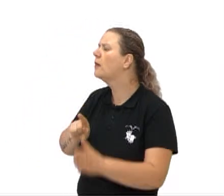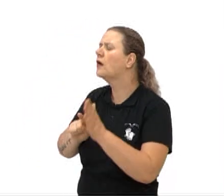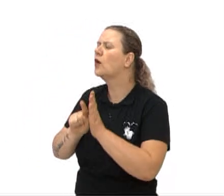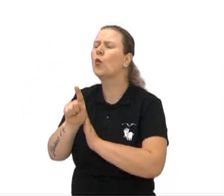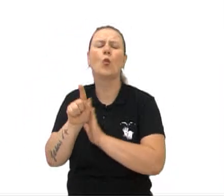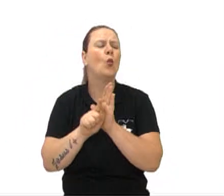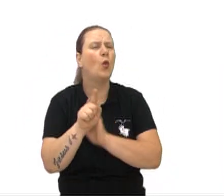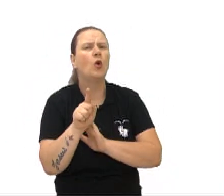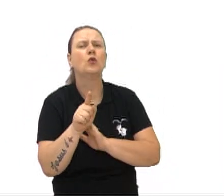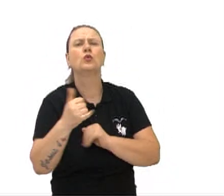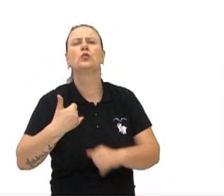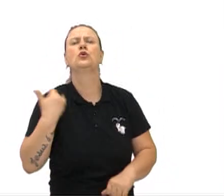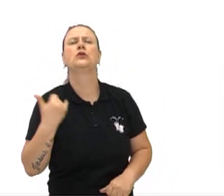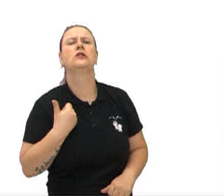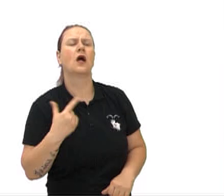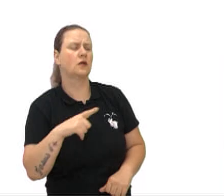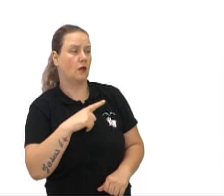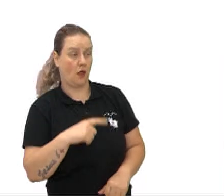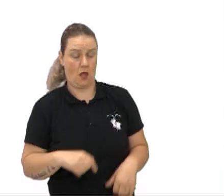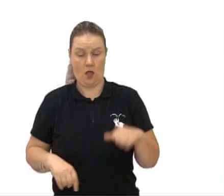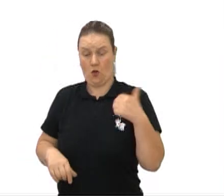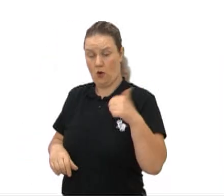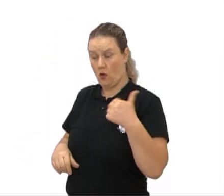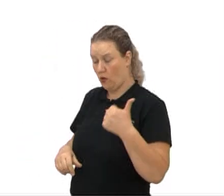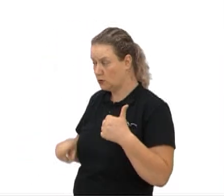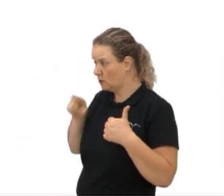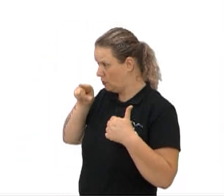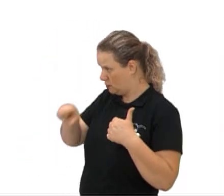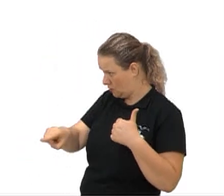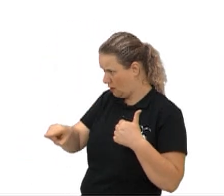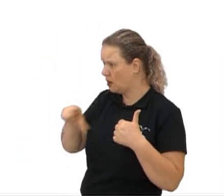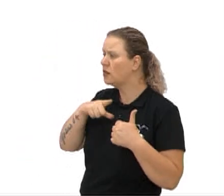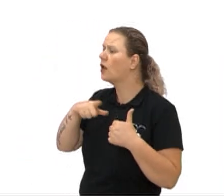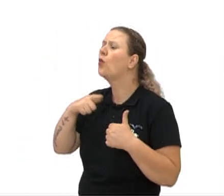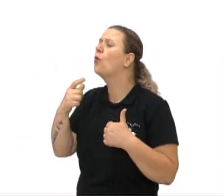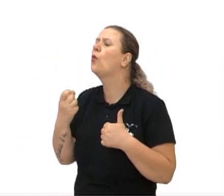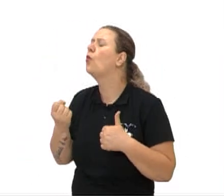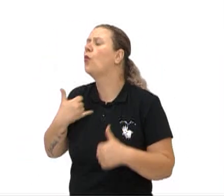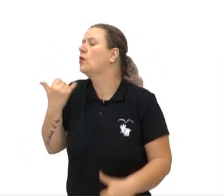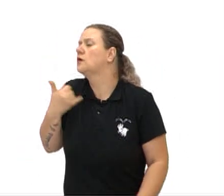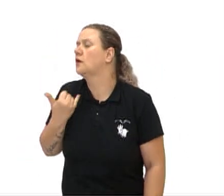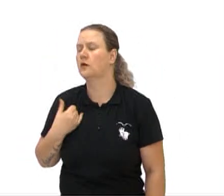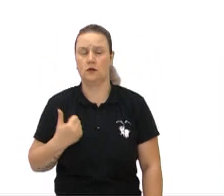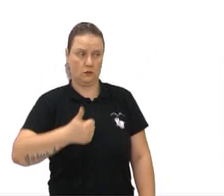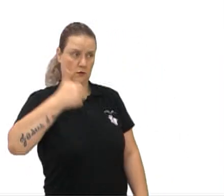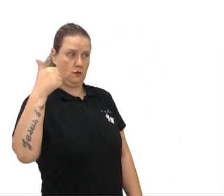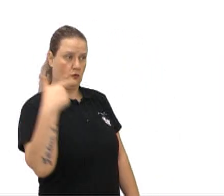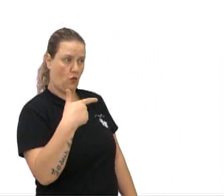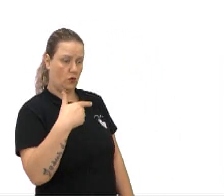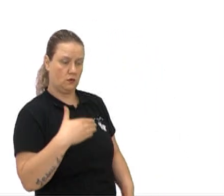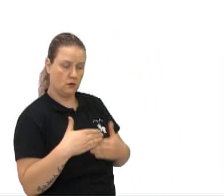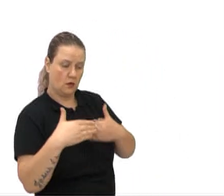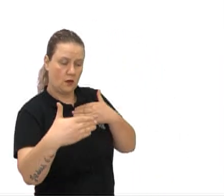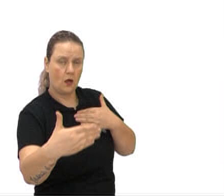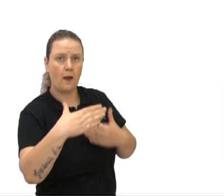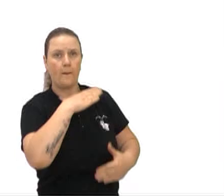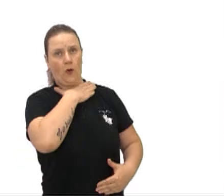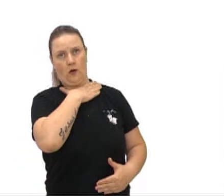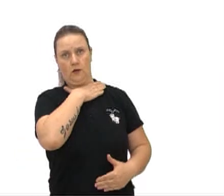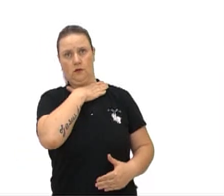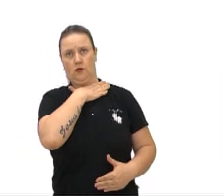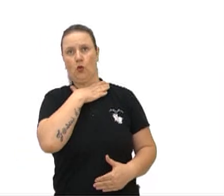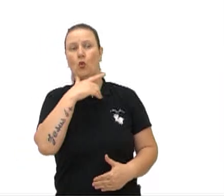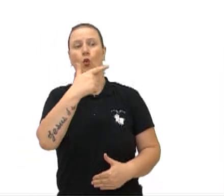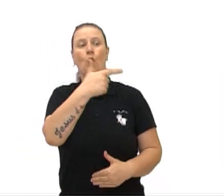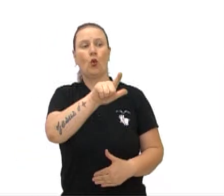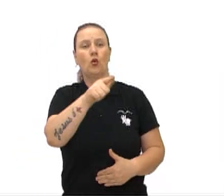tens, Pedro? Pedro responde, tenho 11, e vocês? A Carmen diz que completa 12 em março, e o João e